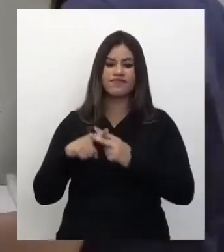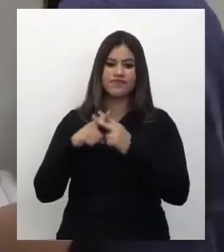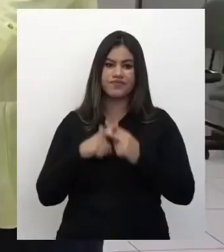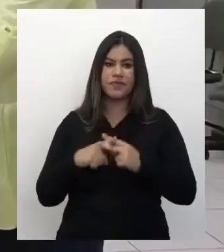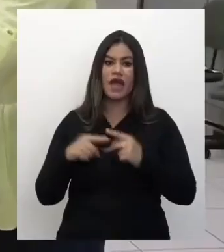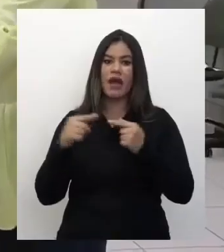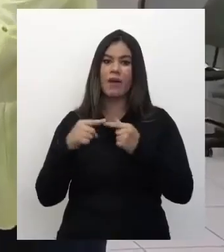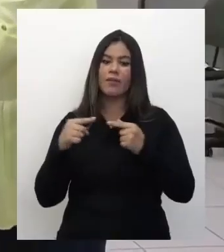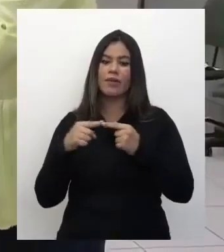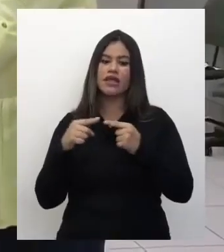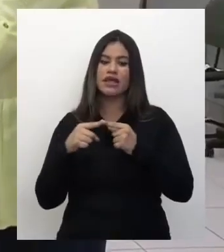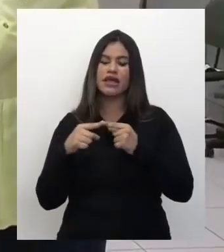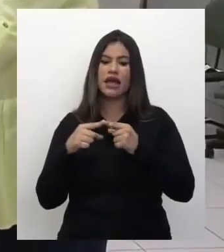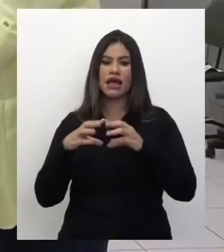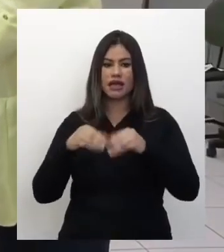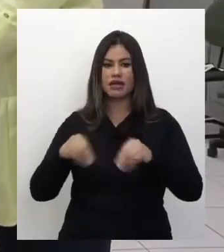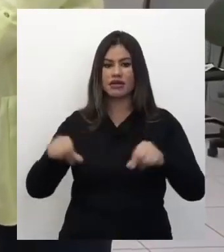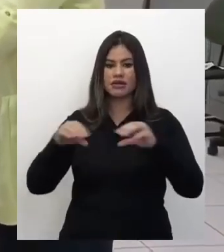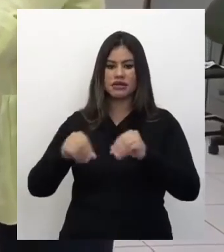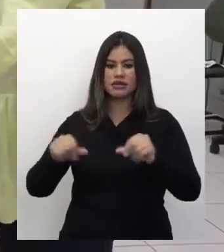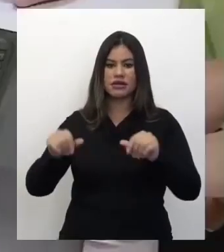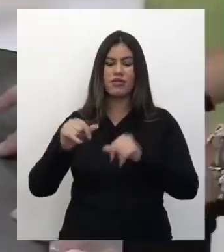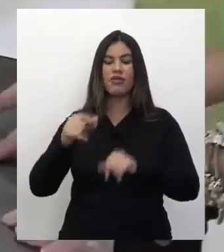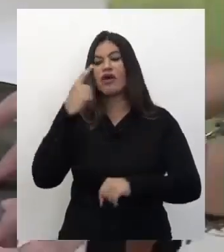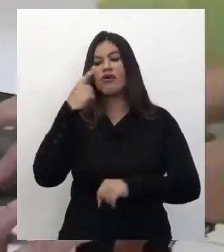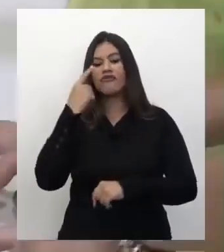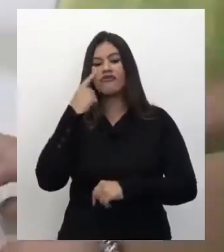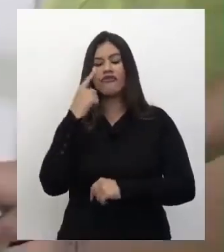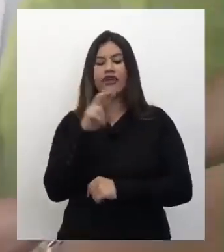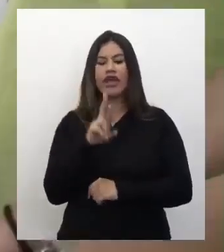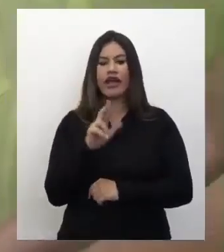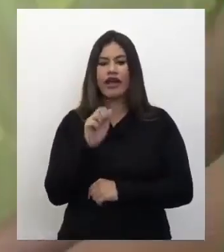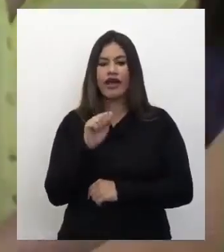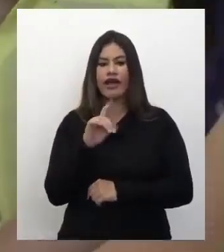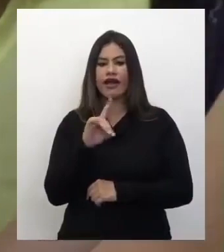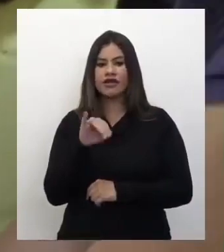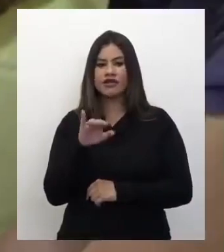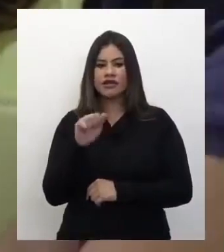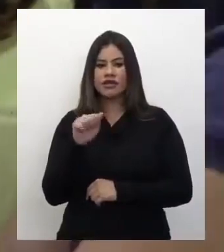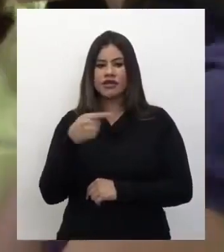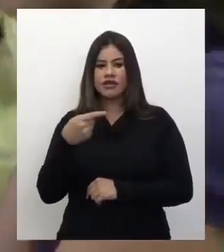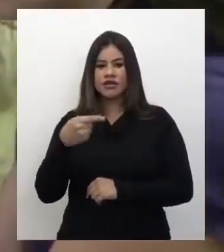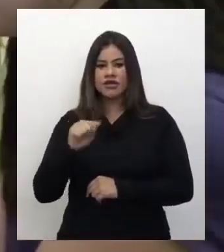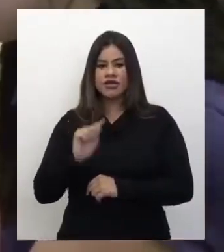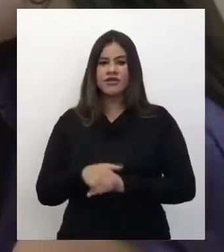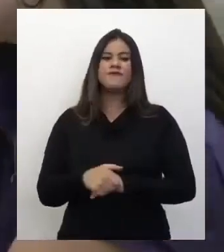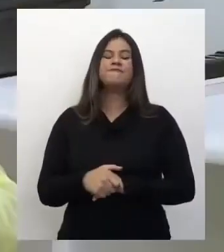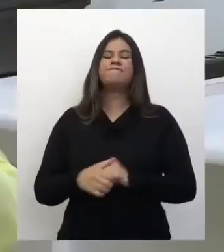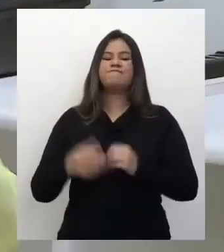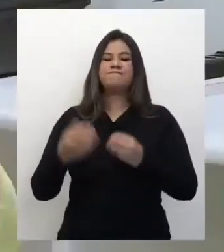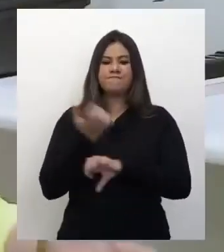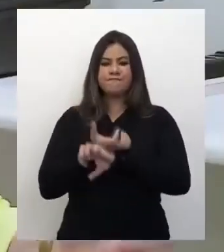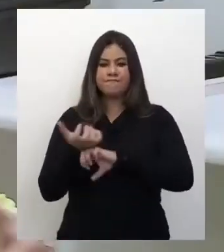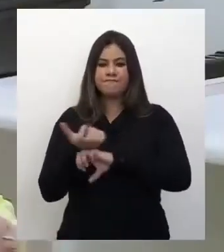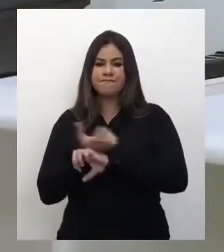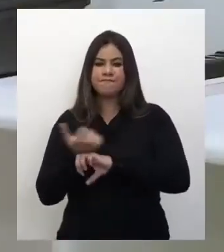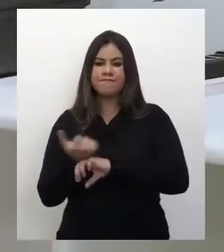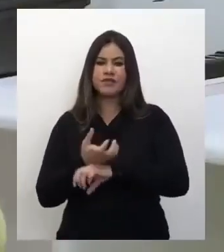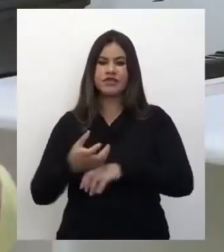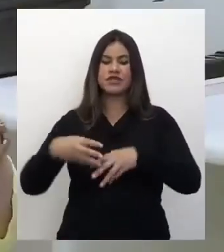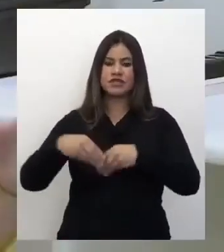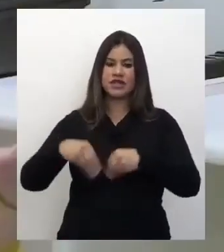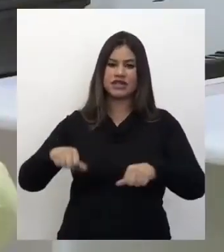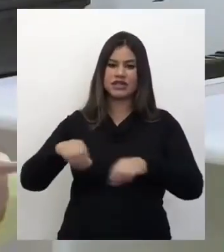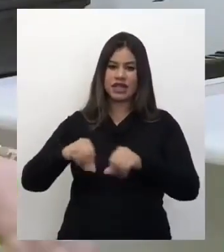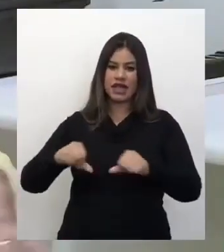para também medir a resposta da radiação em termos de radiação eletromagnética, da vegetação, do solo e